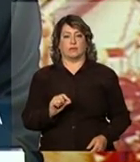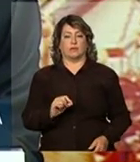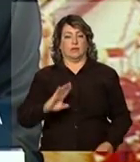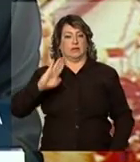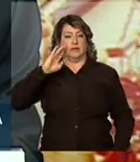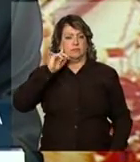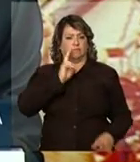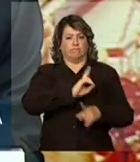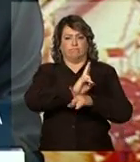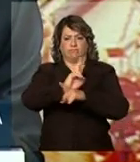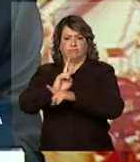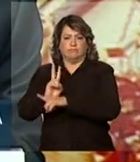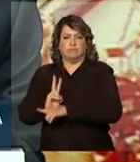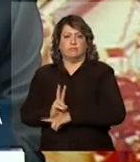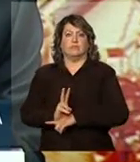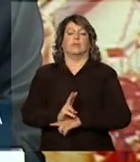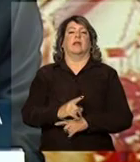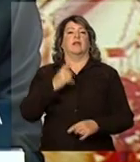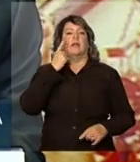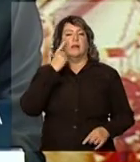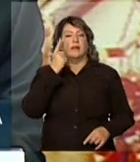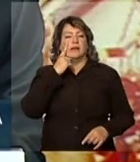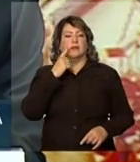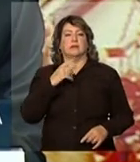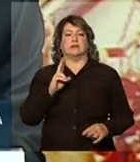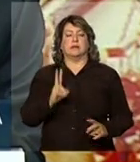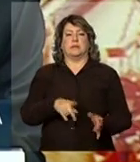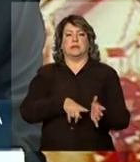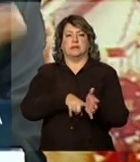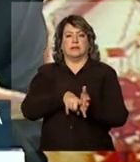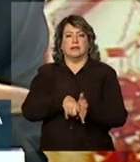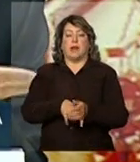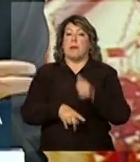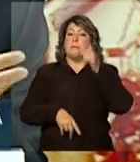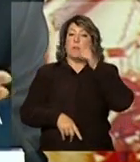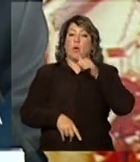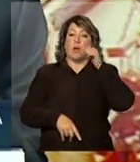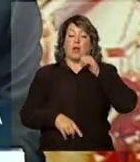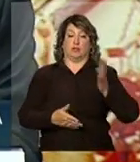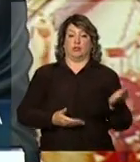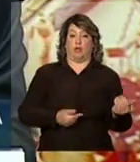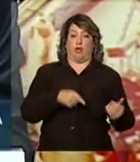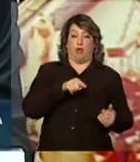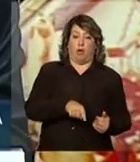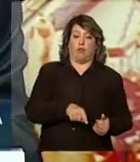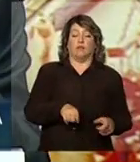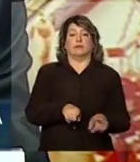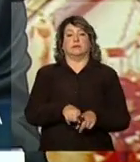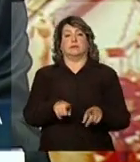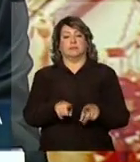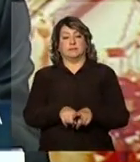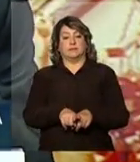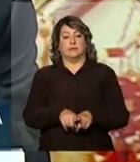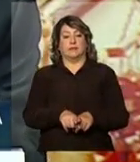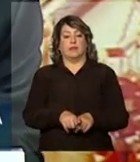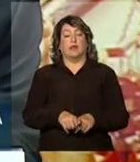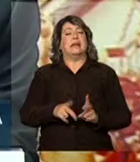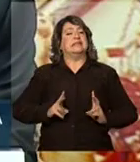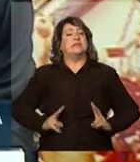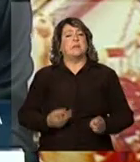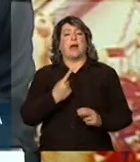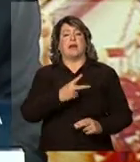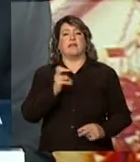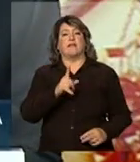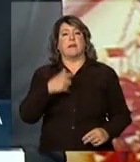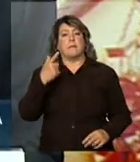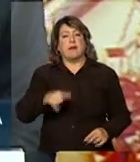sentinelas, que vão captando a prevalência entre mulheres jovens, né, esses estudos em conscrito, ou seja, a gente cada vez vai